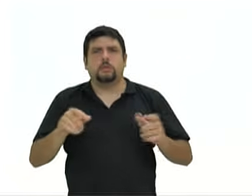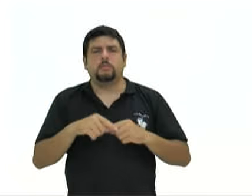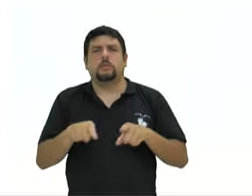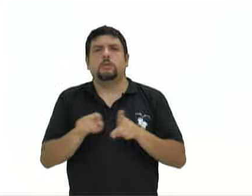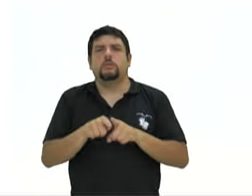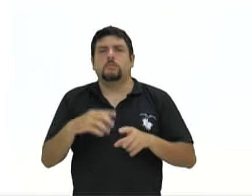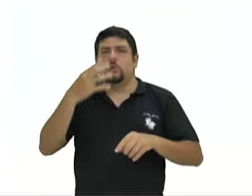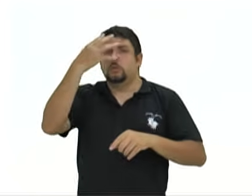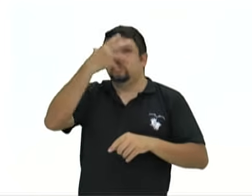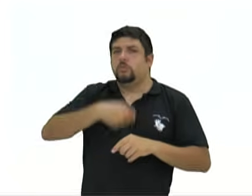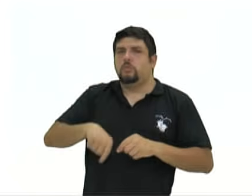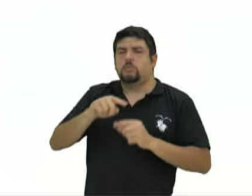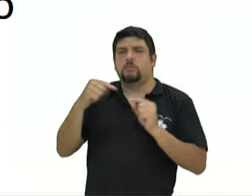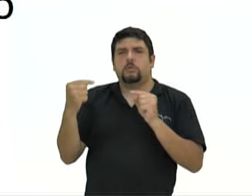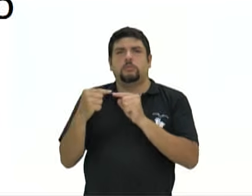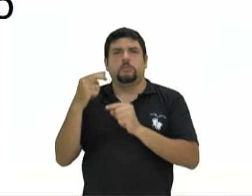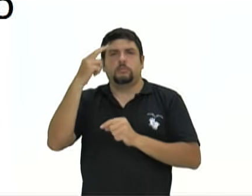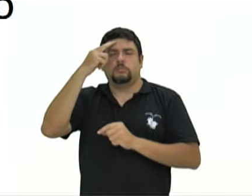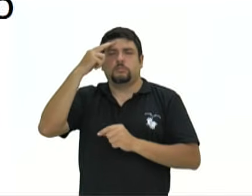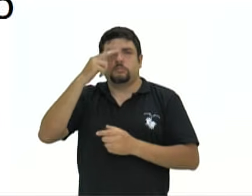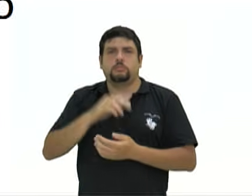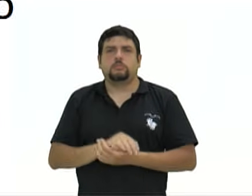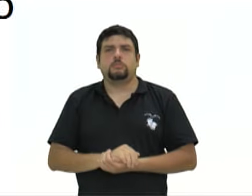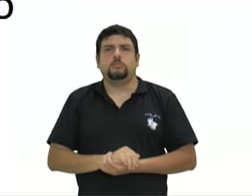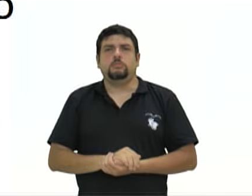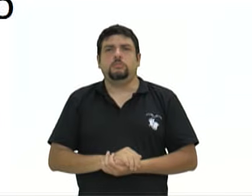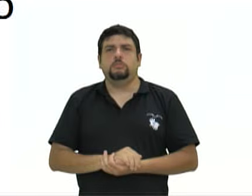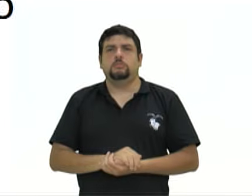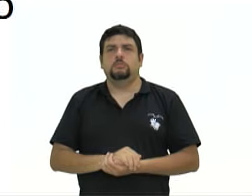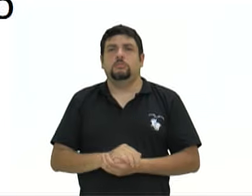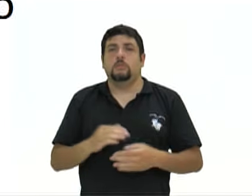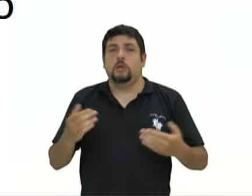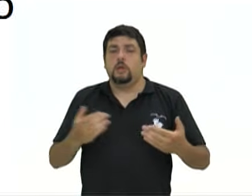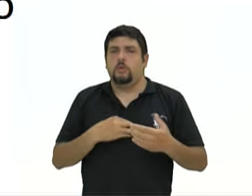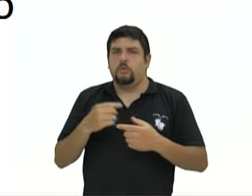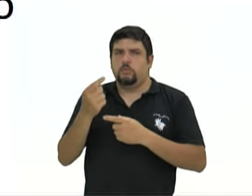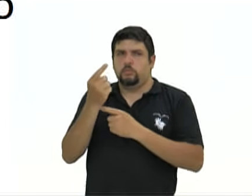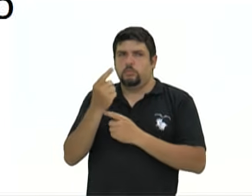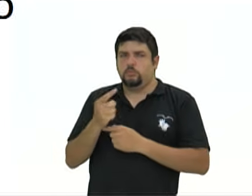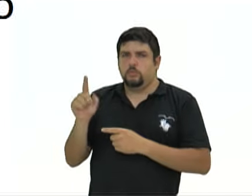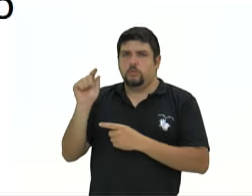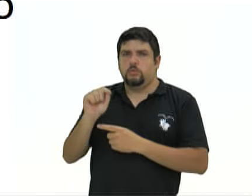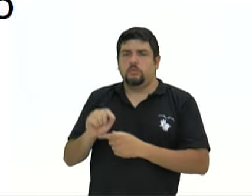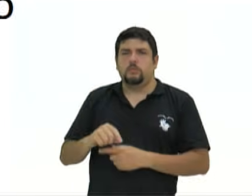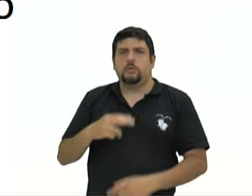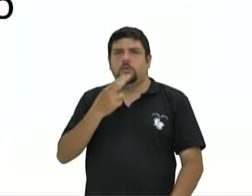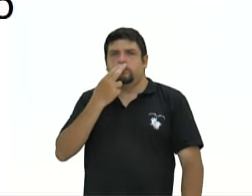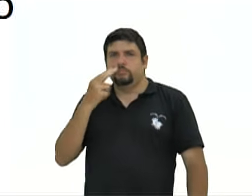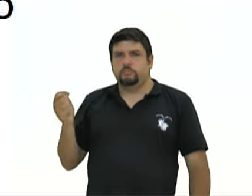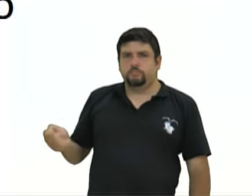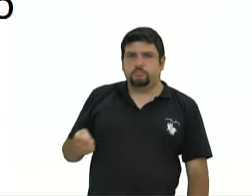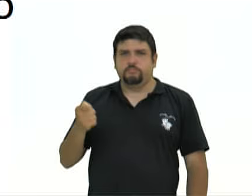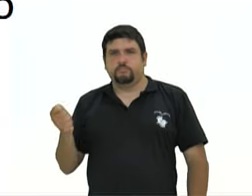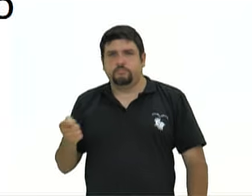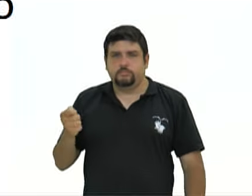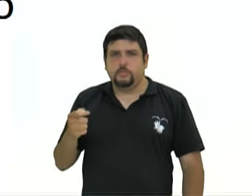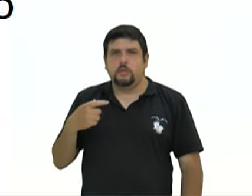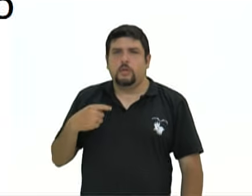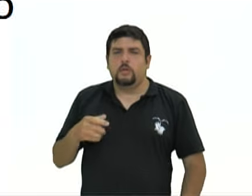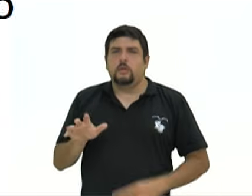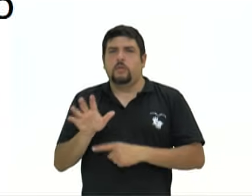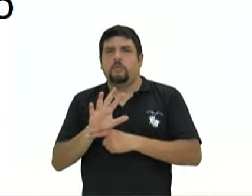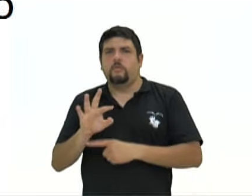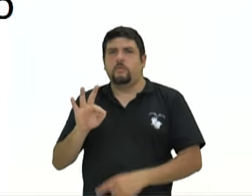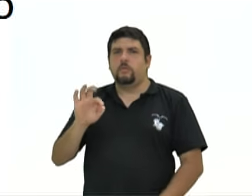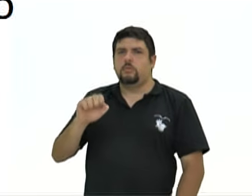estética voltado ao onírico, como a gente já falou. Então, agora, para finalizar a aula de hoje, Charlie Chaplin Tempos Modernos, né?